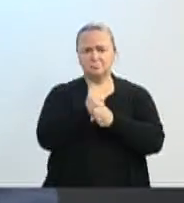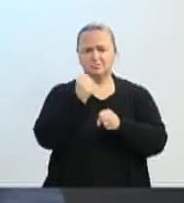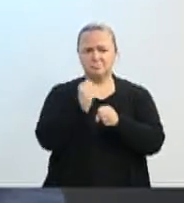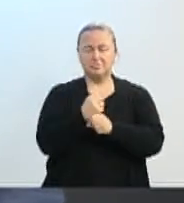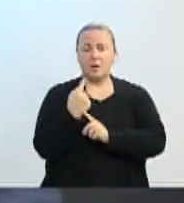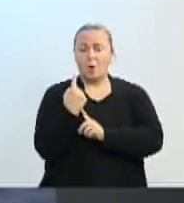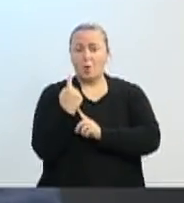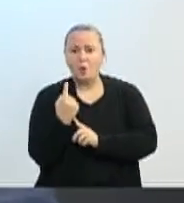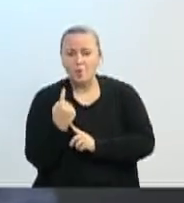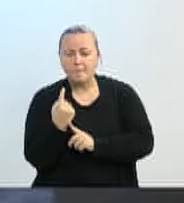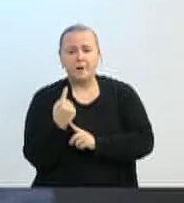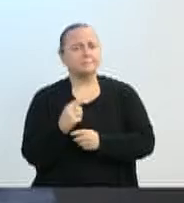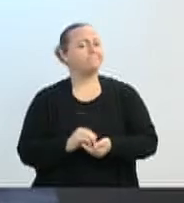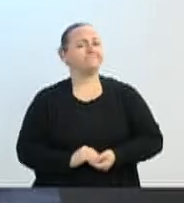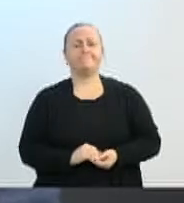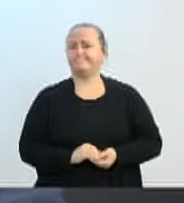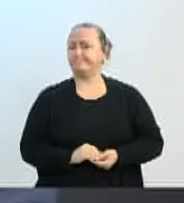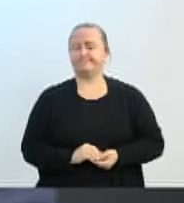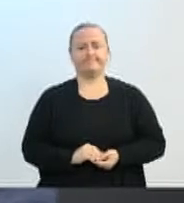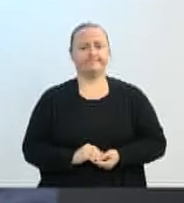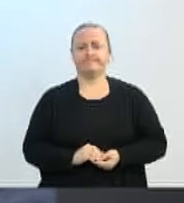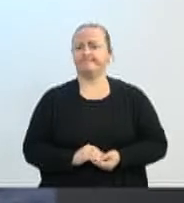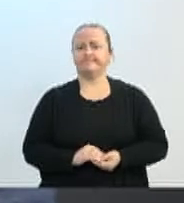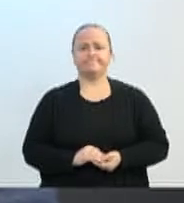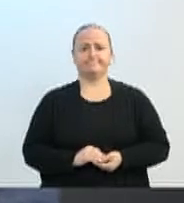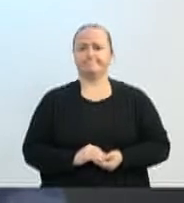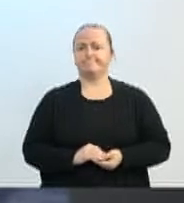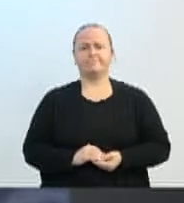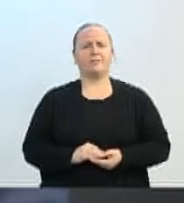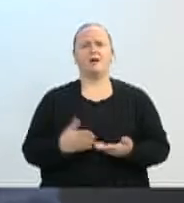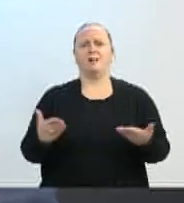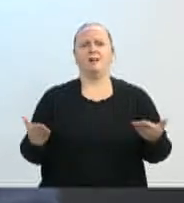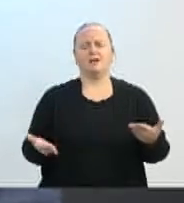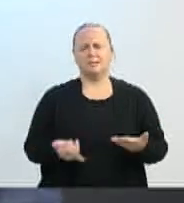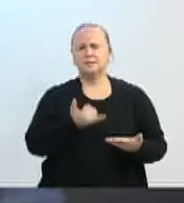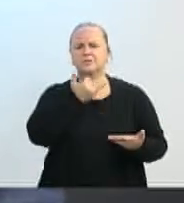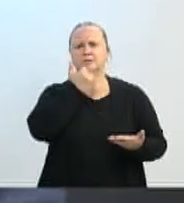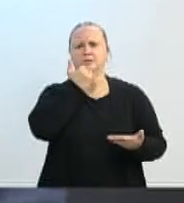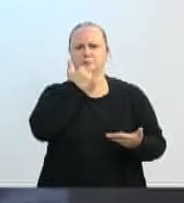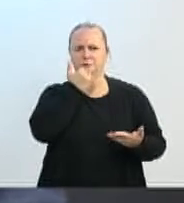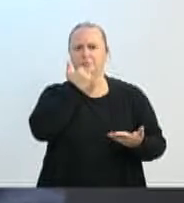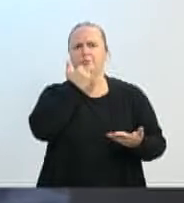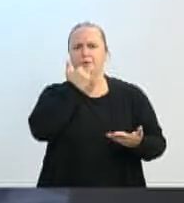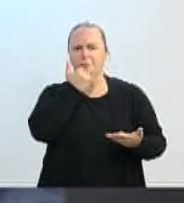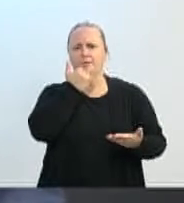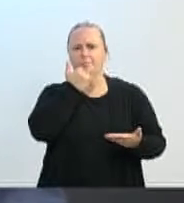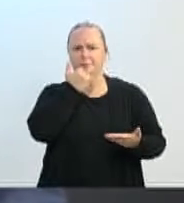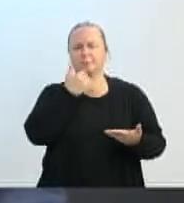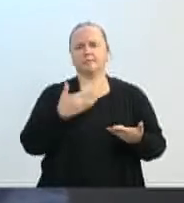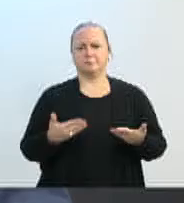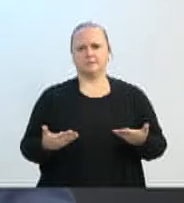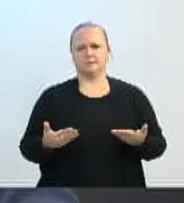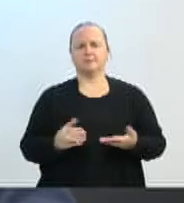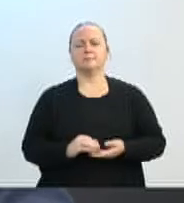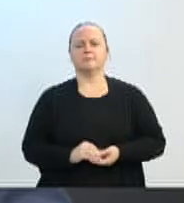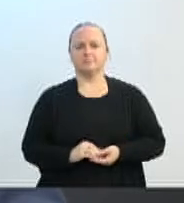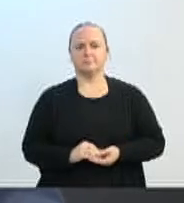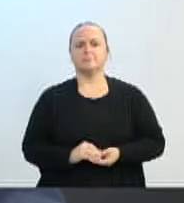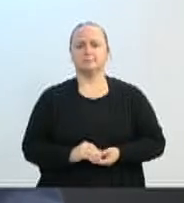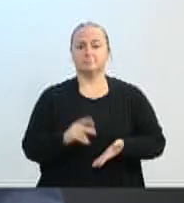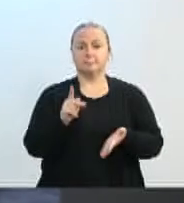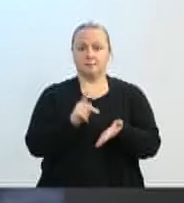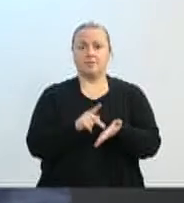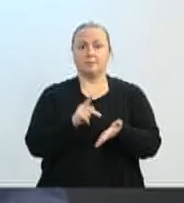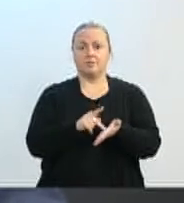com recursos integrais federais aqui no nosso município? É uma piada a vinda desse ministro da Educação aqui no nosso município. Eu gostaria que